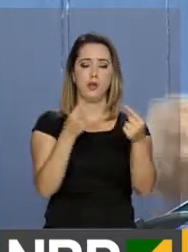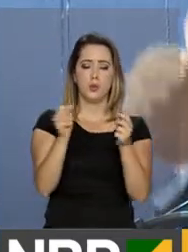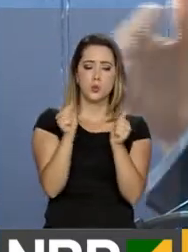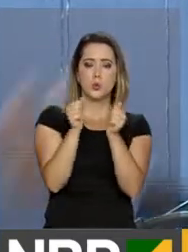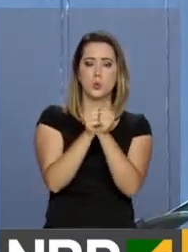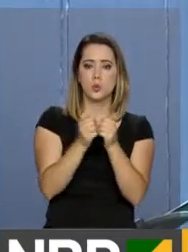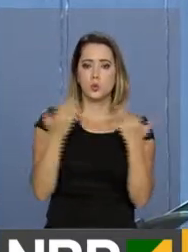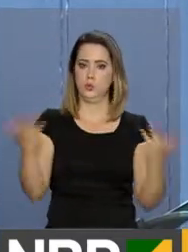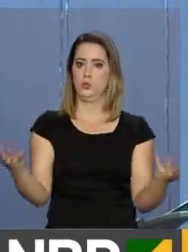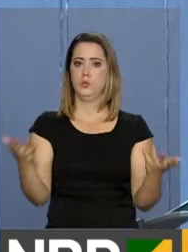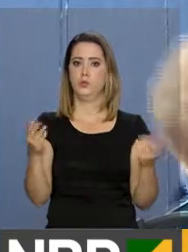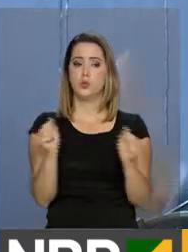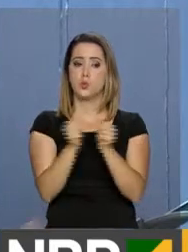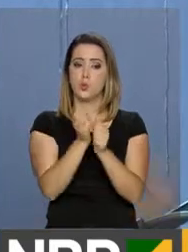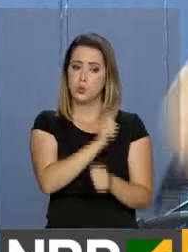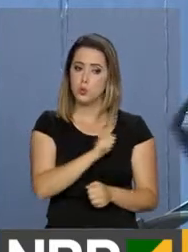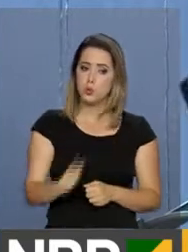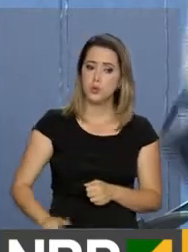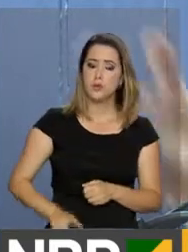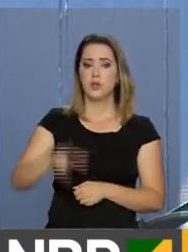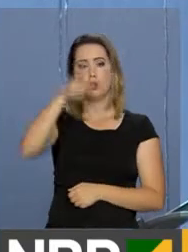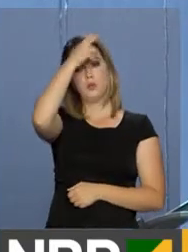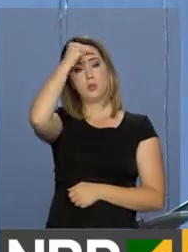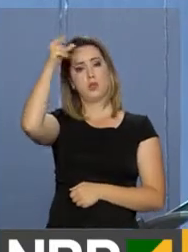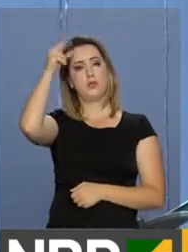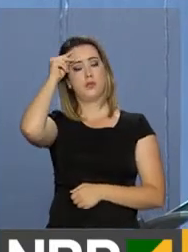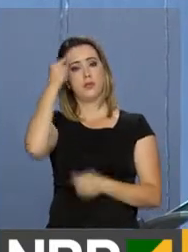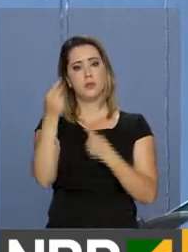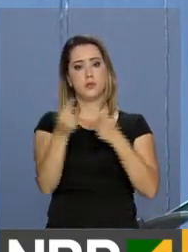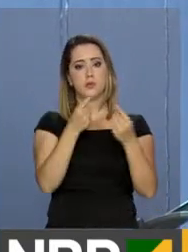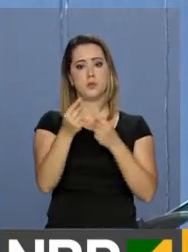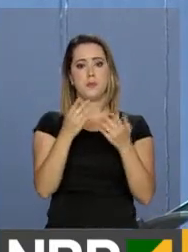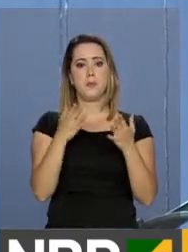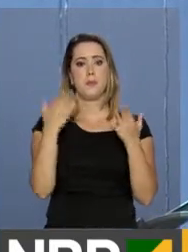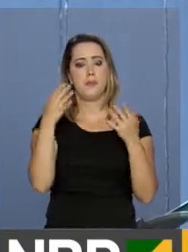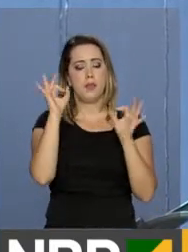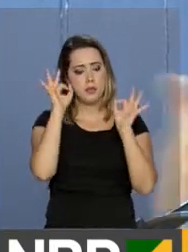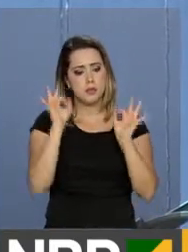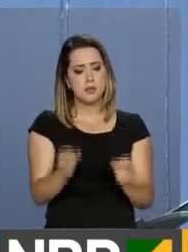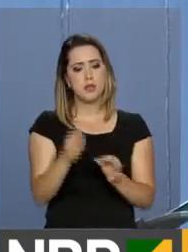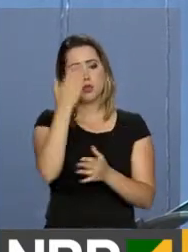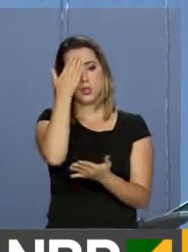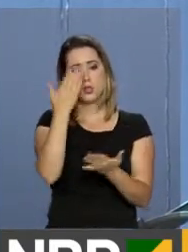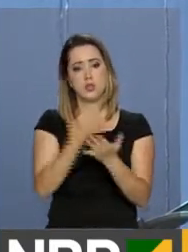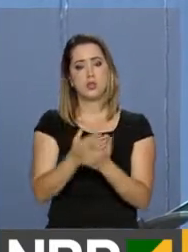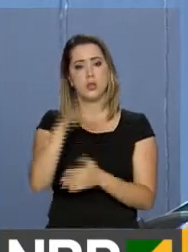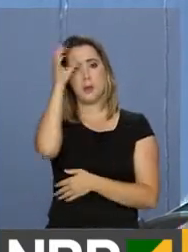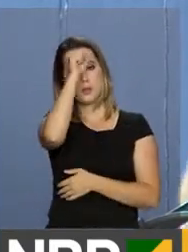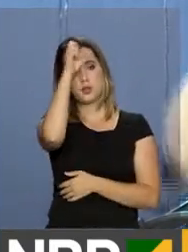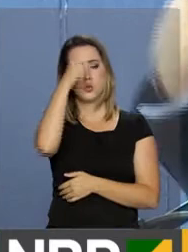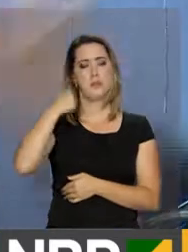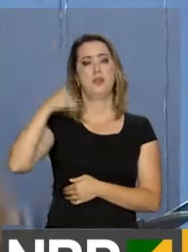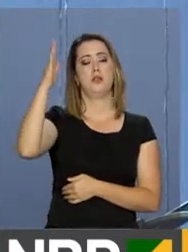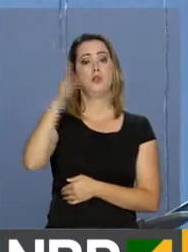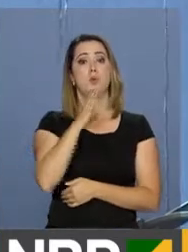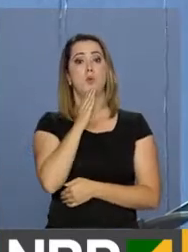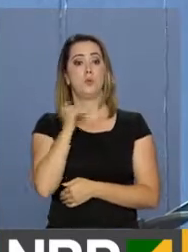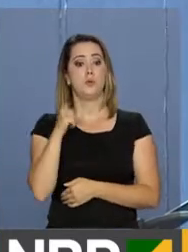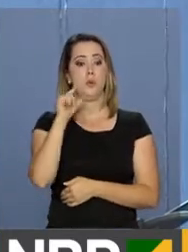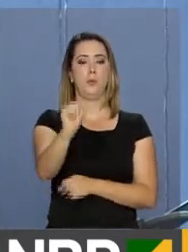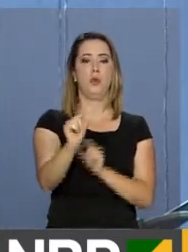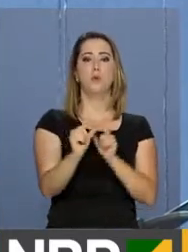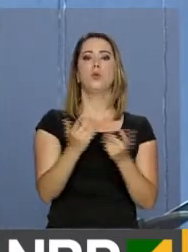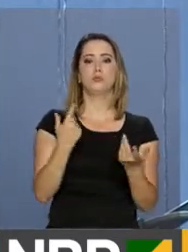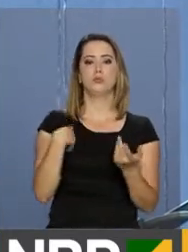vocês, com o governador, com o prefeito, com cada um de vocês, com a certeza que eu aqui aprendi mais um pouco, conheci mais um